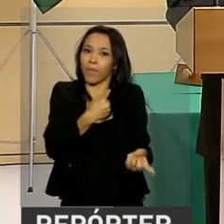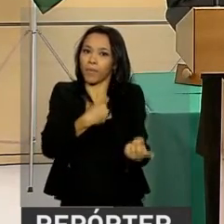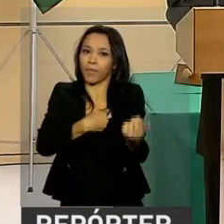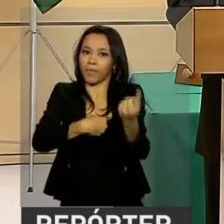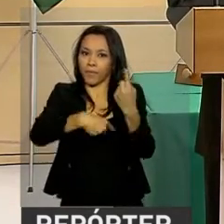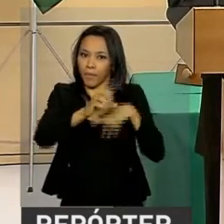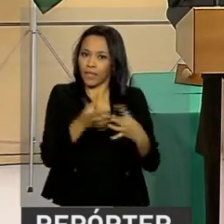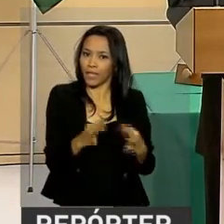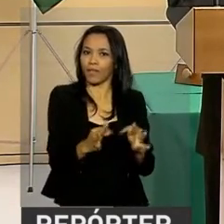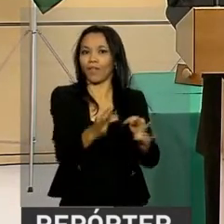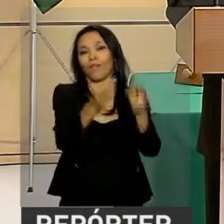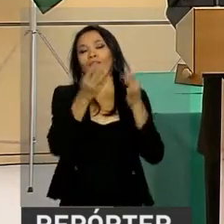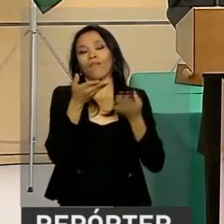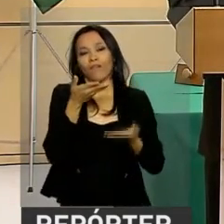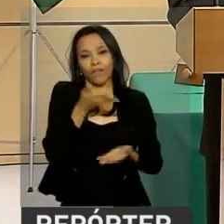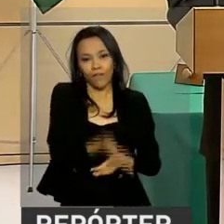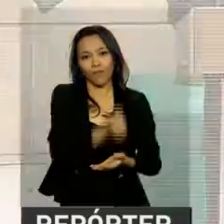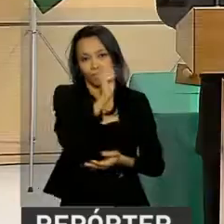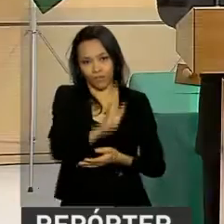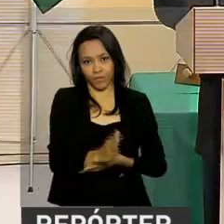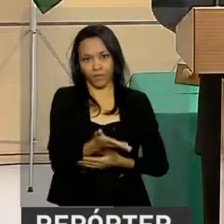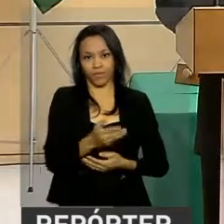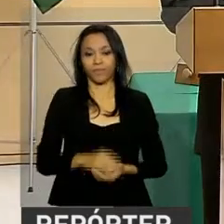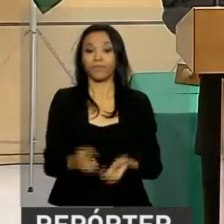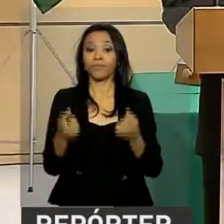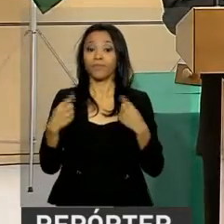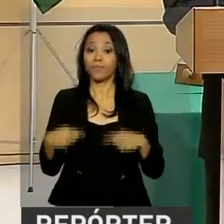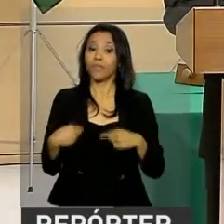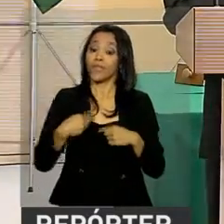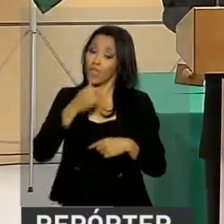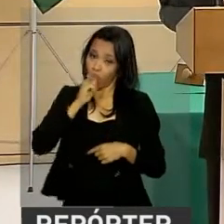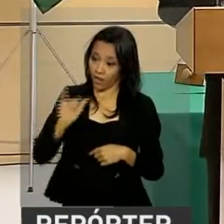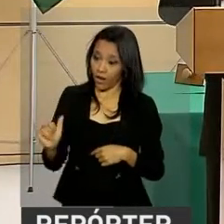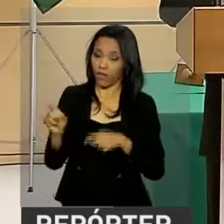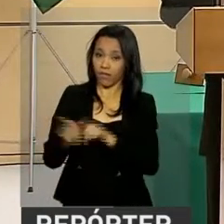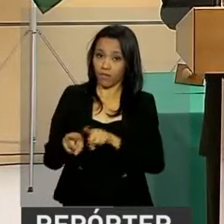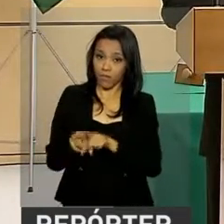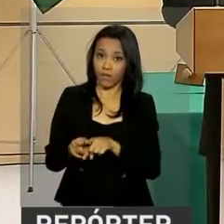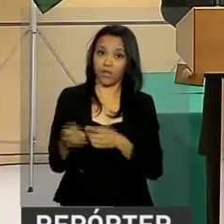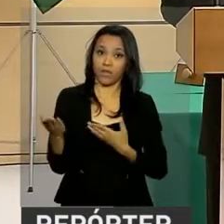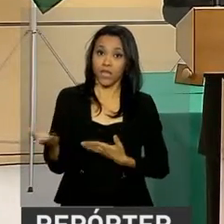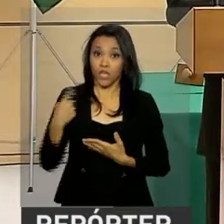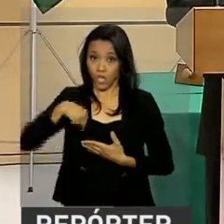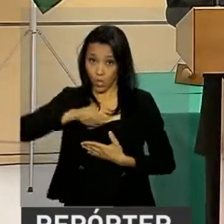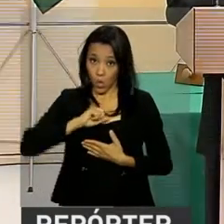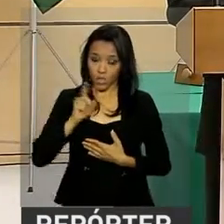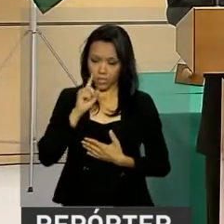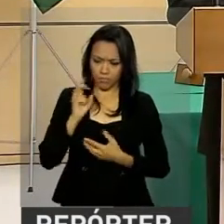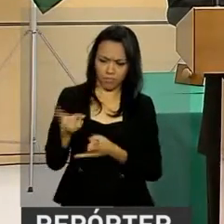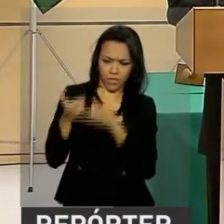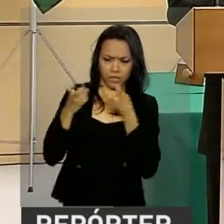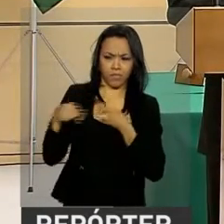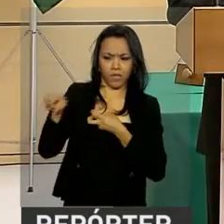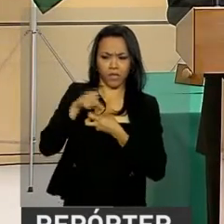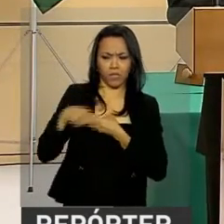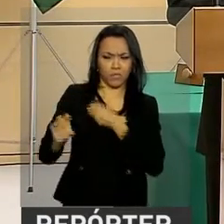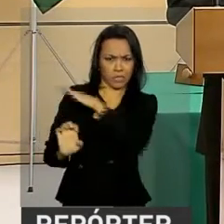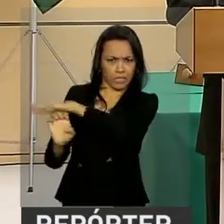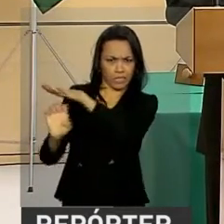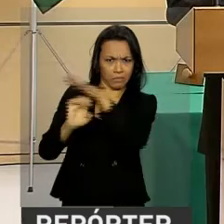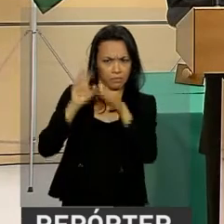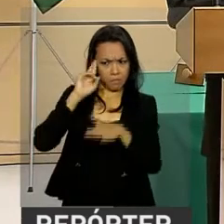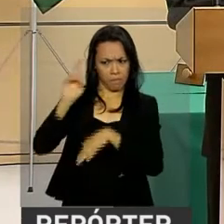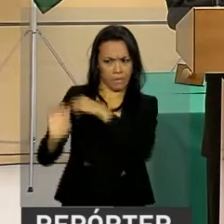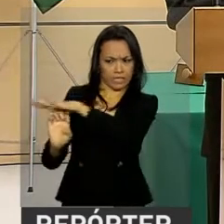científico e tecnológico brasileiro. Registrei a sua excelência que nós identificamos entre os empresários